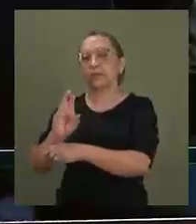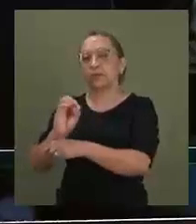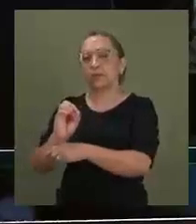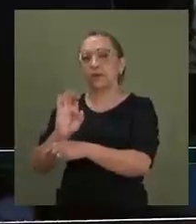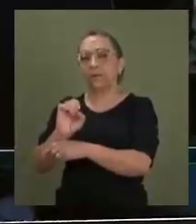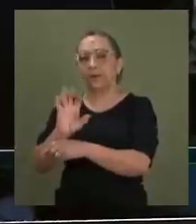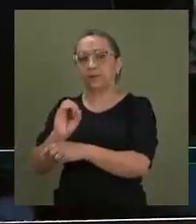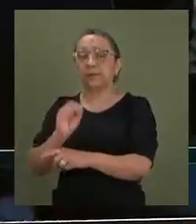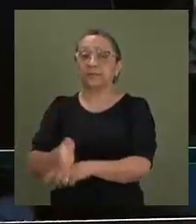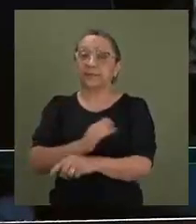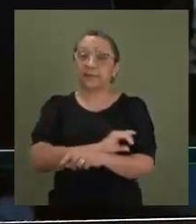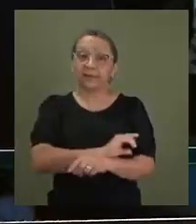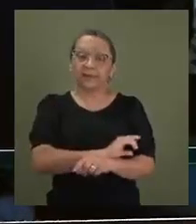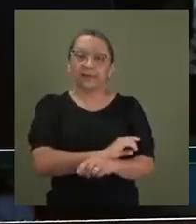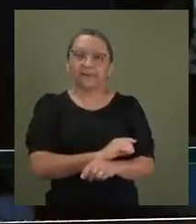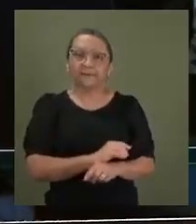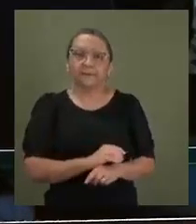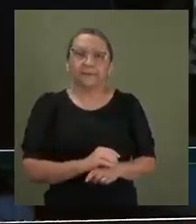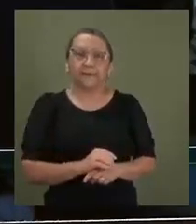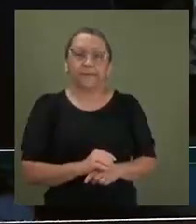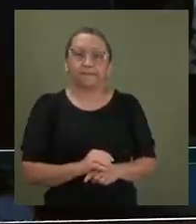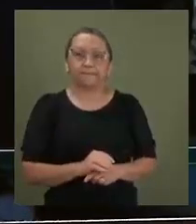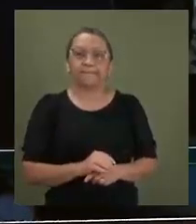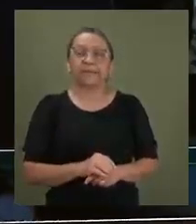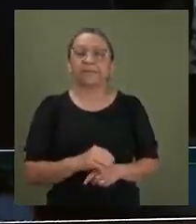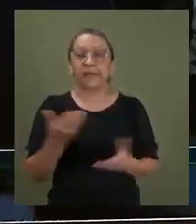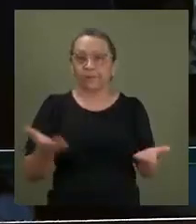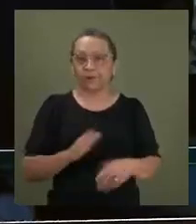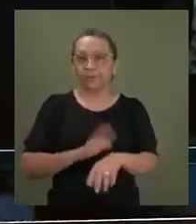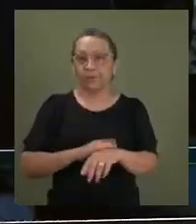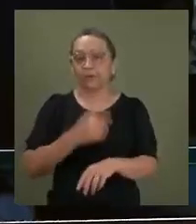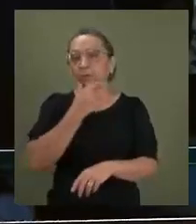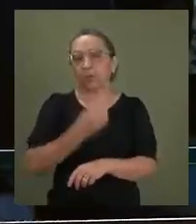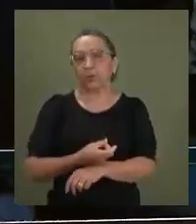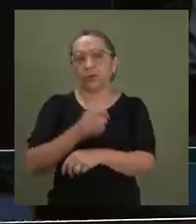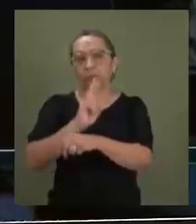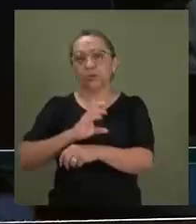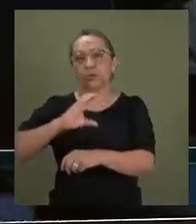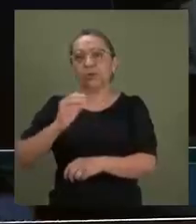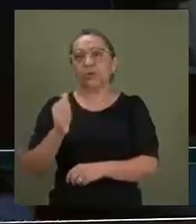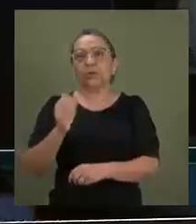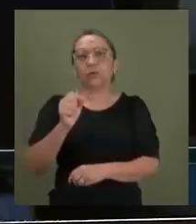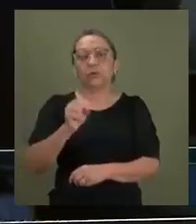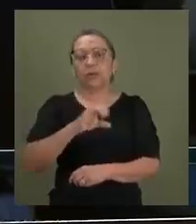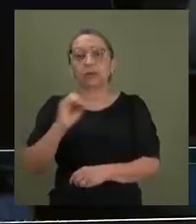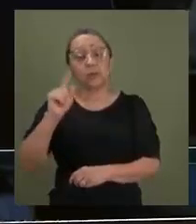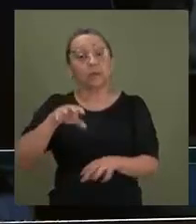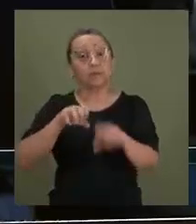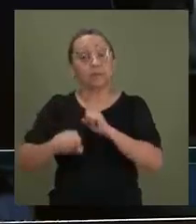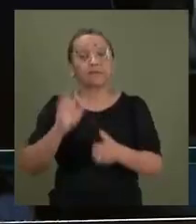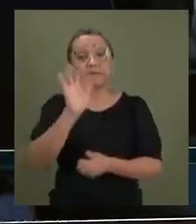o Dr. Cássio José Miceli Guimarães. Ele é formado pela Faculdade